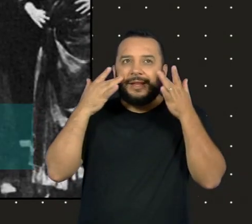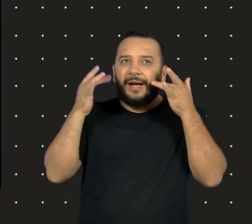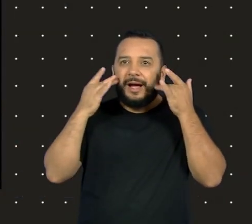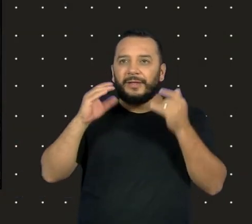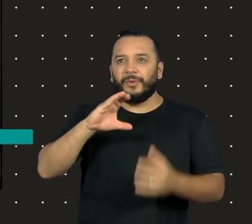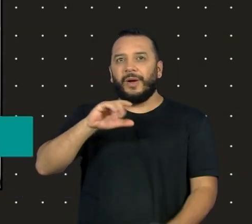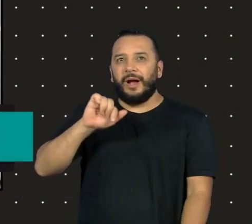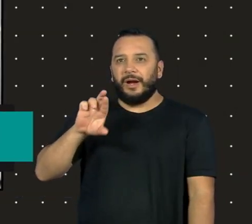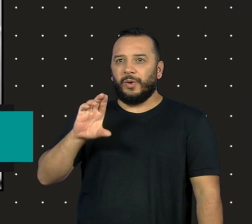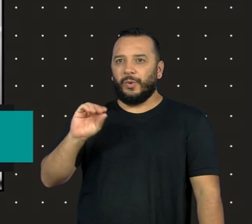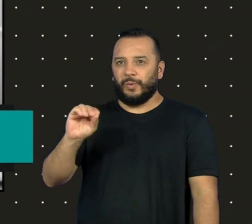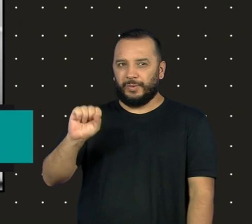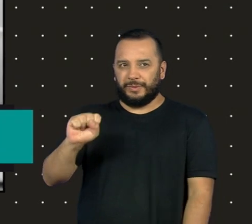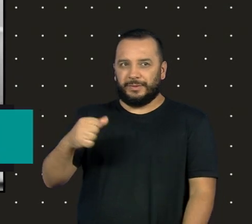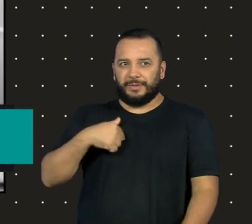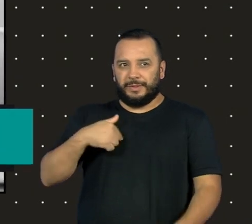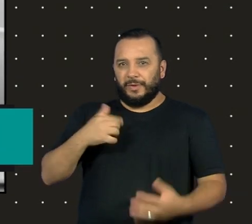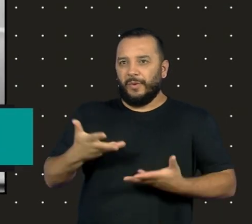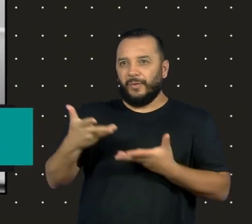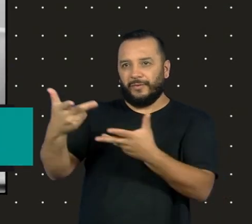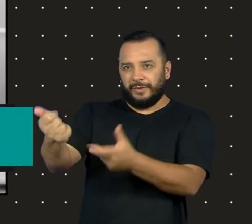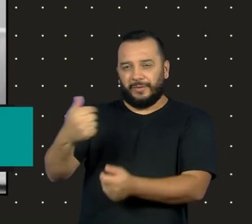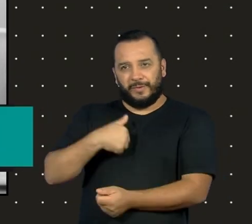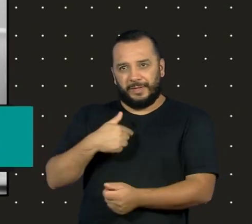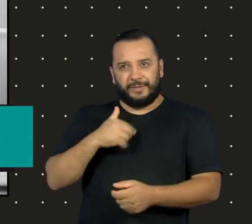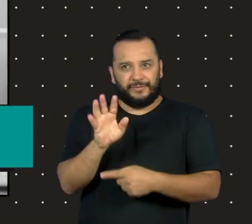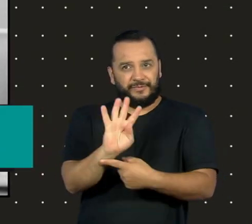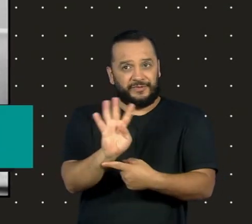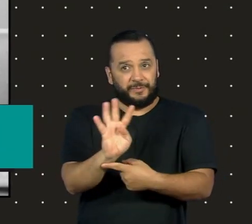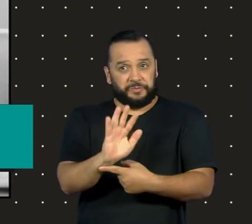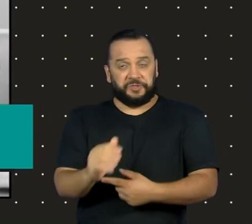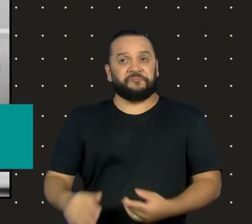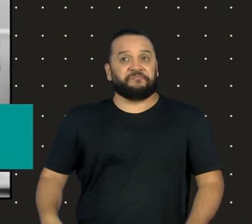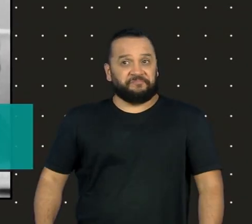e me convidando para fazer um filme.